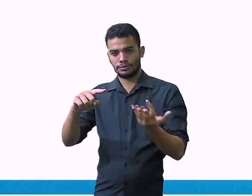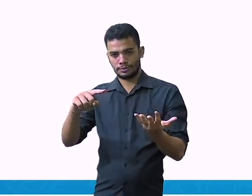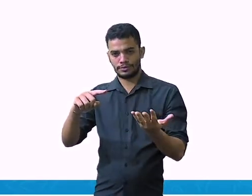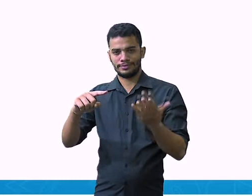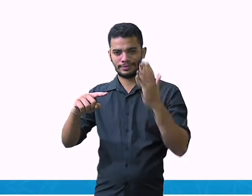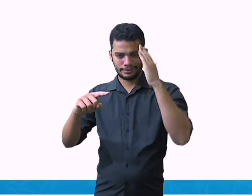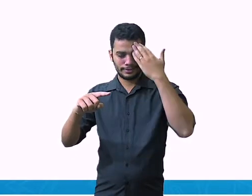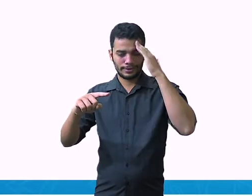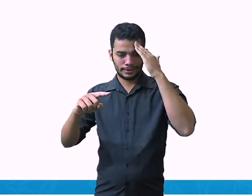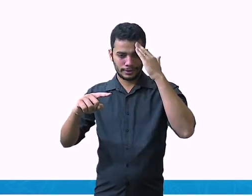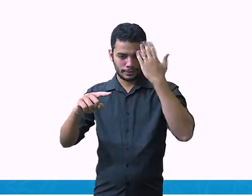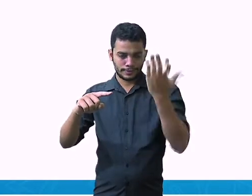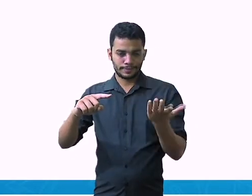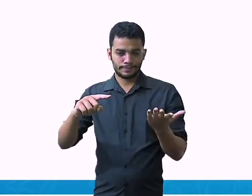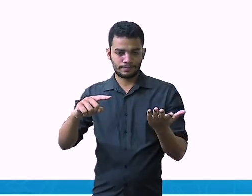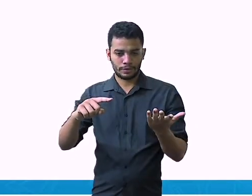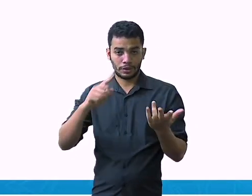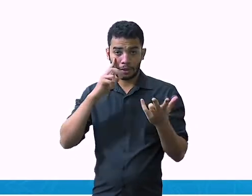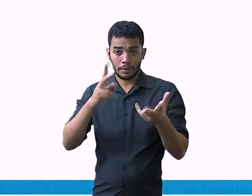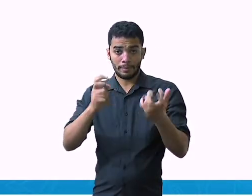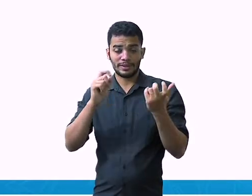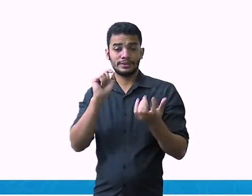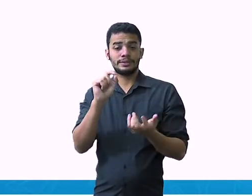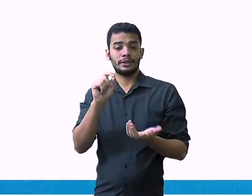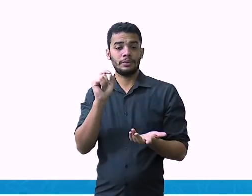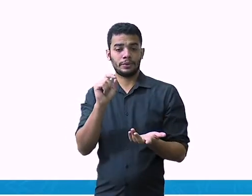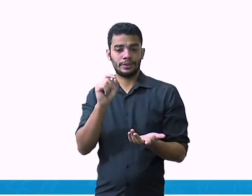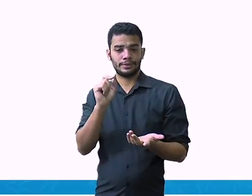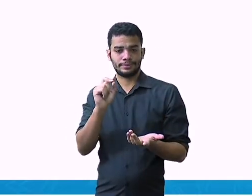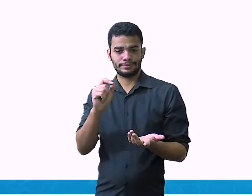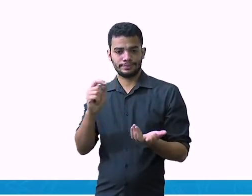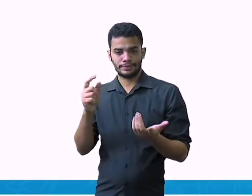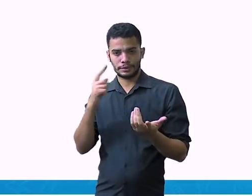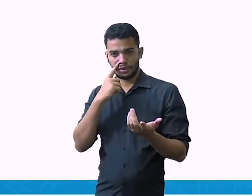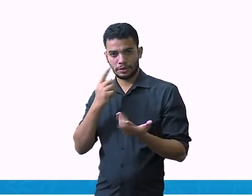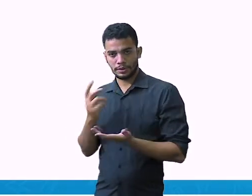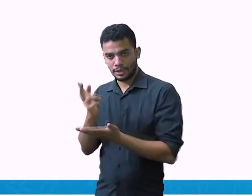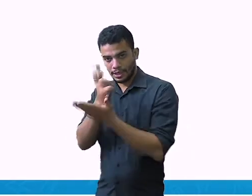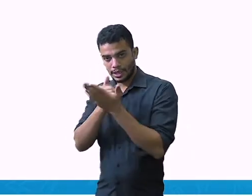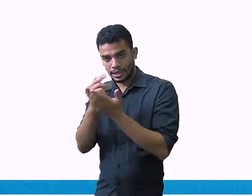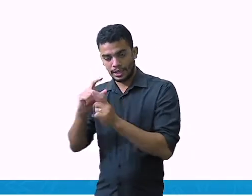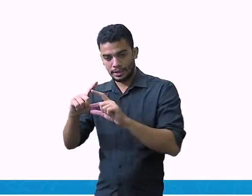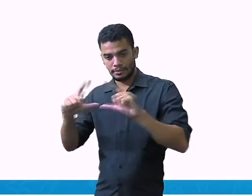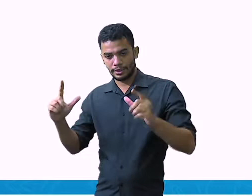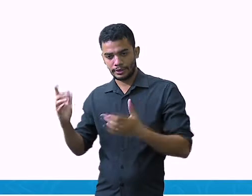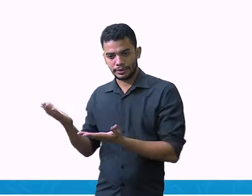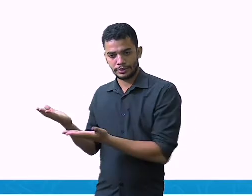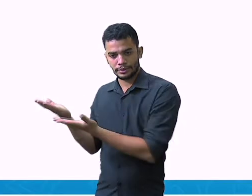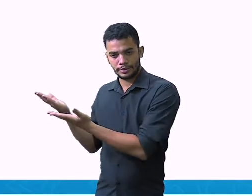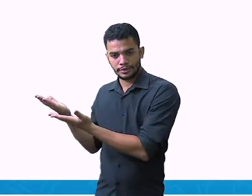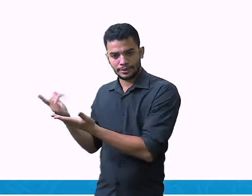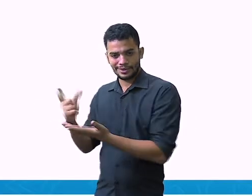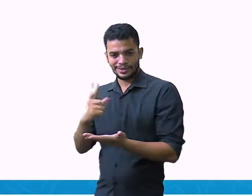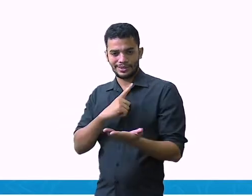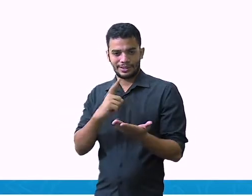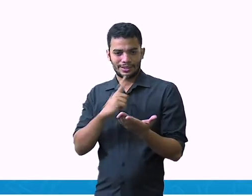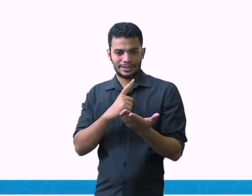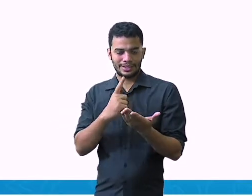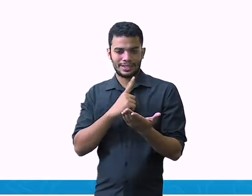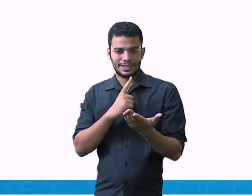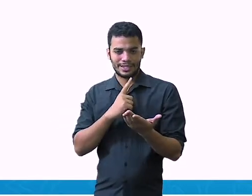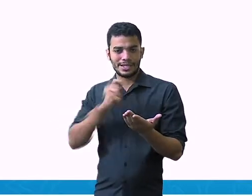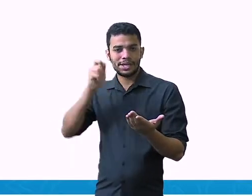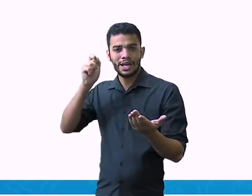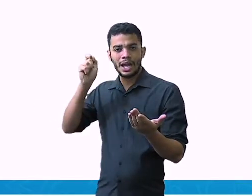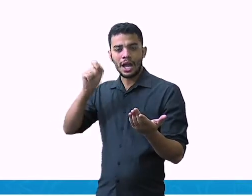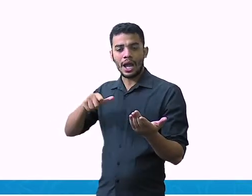Azul escuro eu tenho só 3 partes. E azul claro tem o colorido 1, 2, 3, 4, 5.